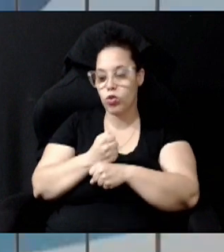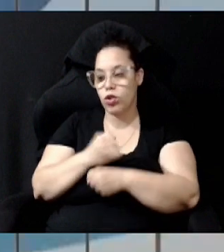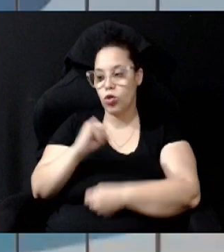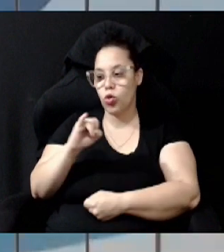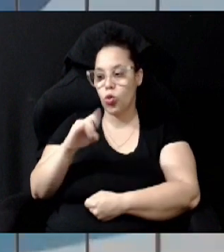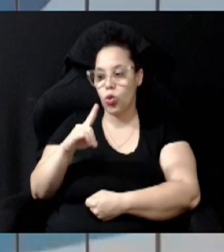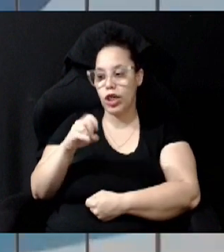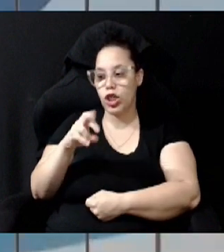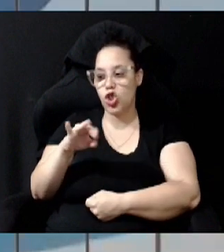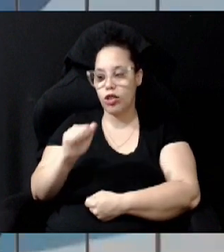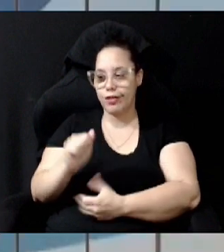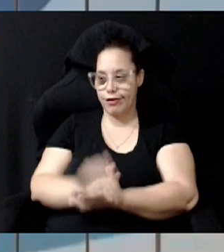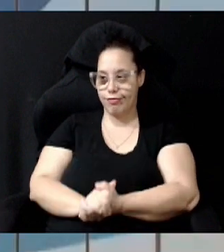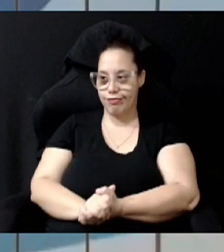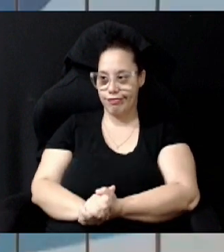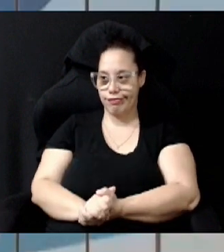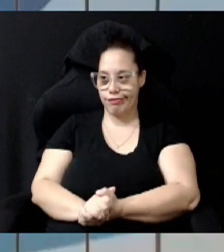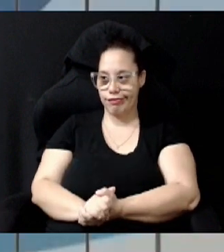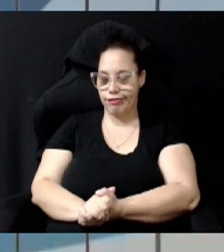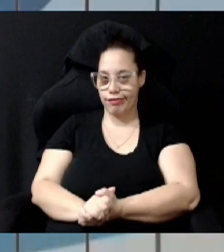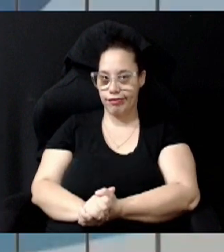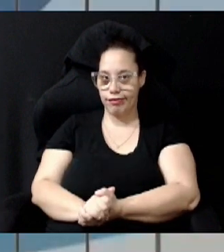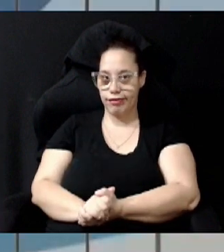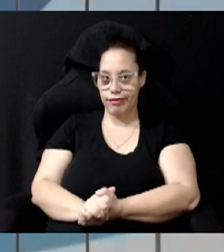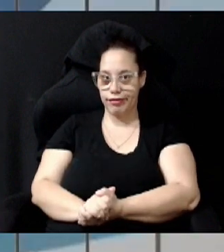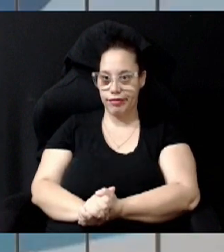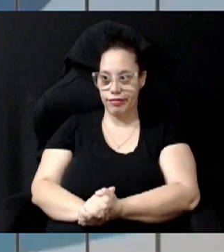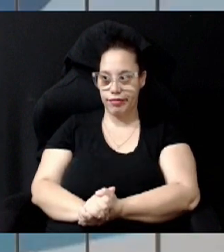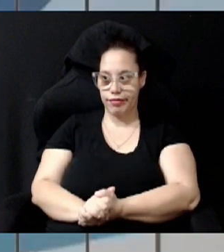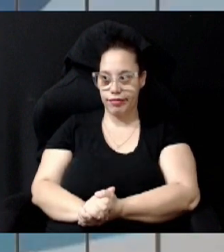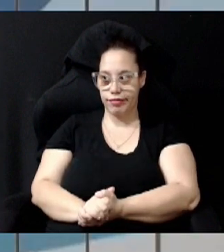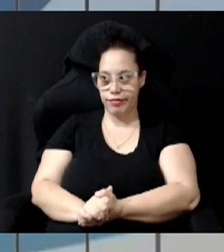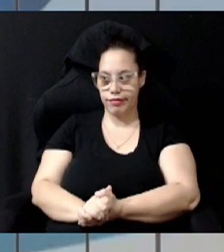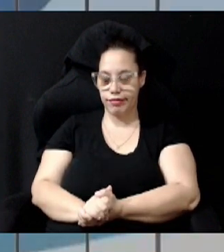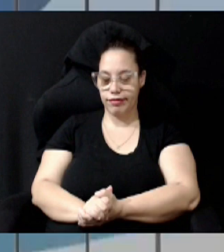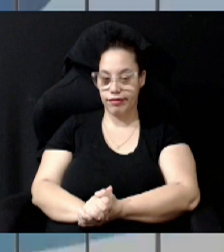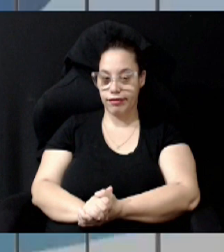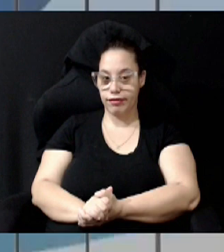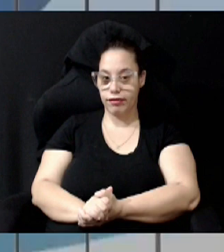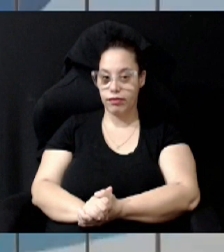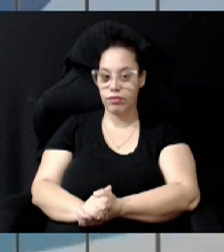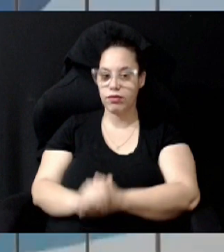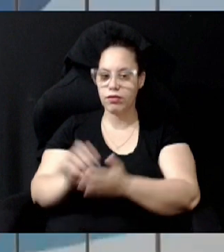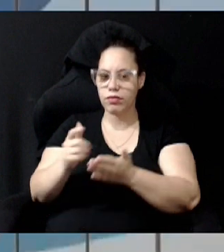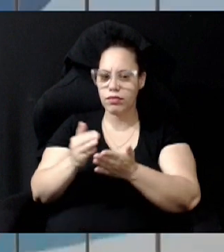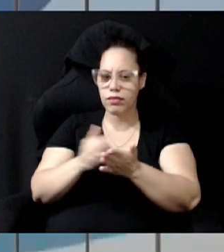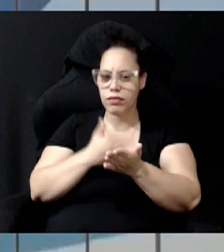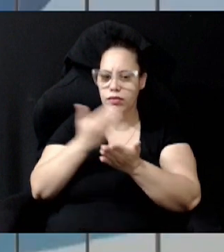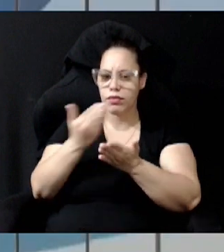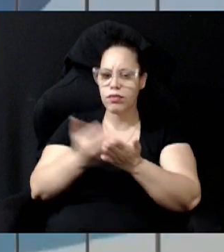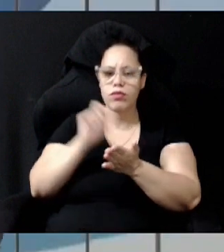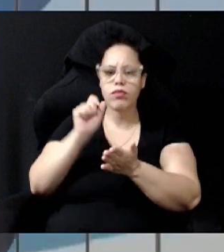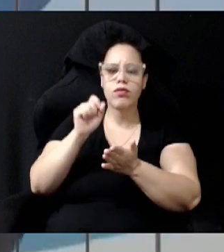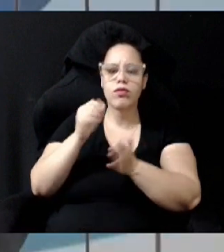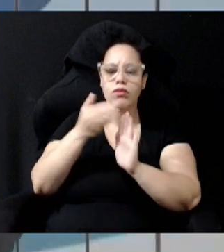Não expressamente Olavo de Carvalho, talvez para não ser processado, né? Mas ele cita o processo de